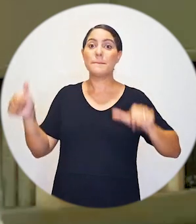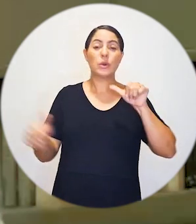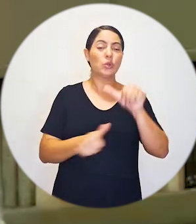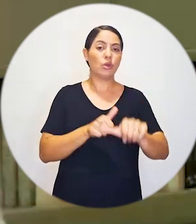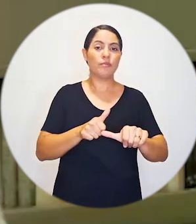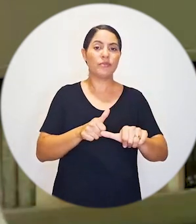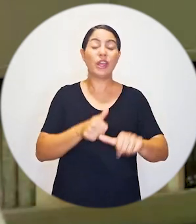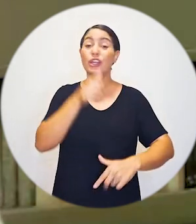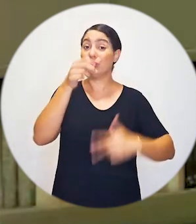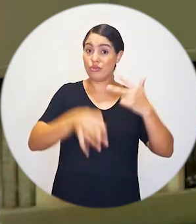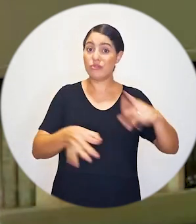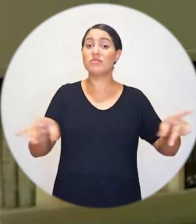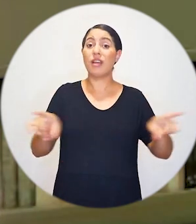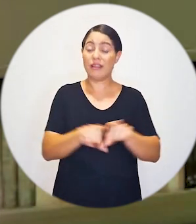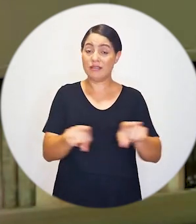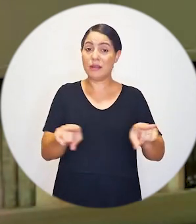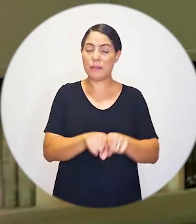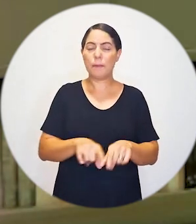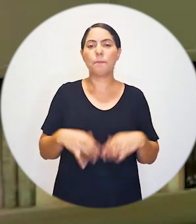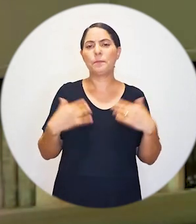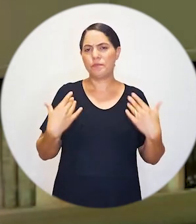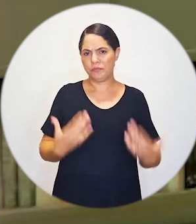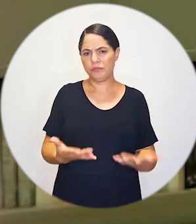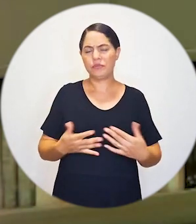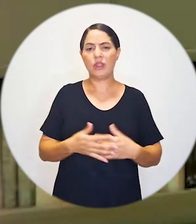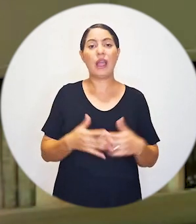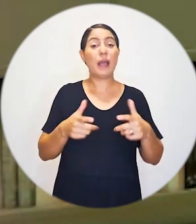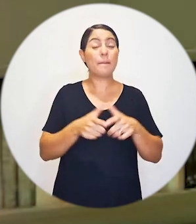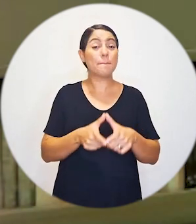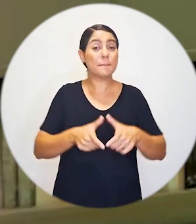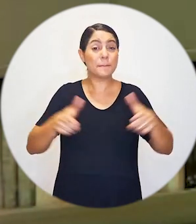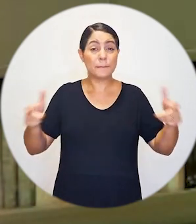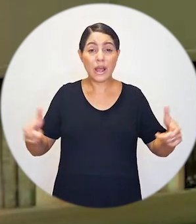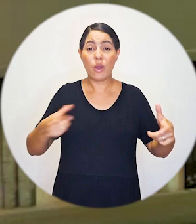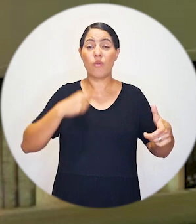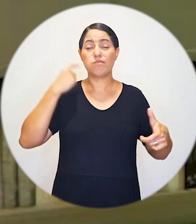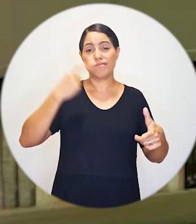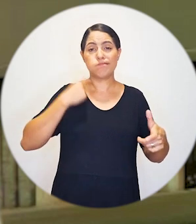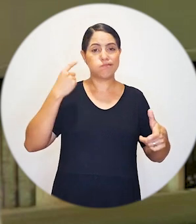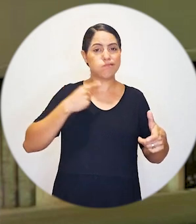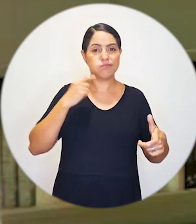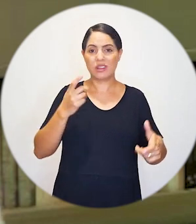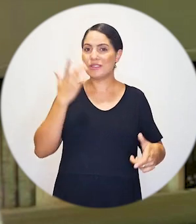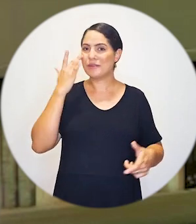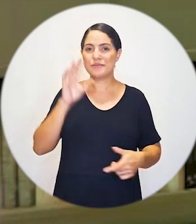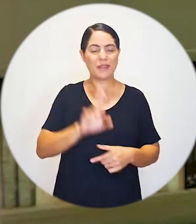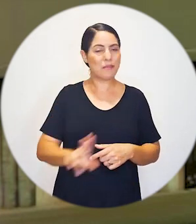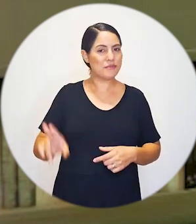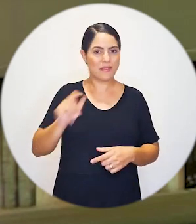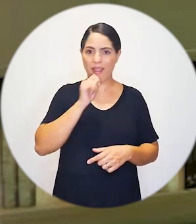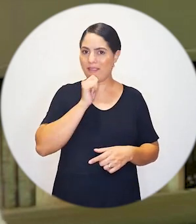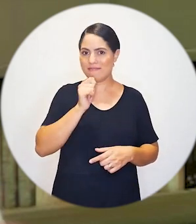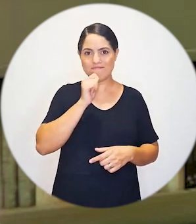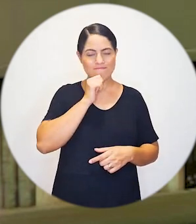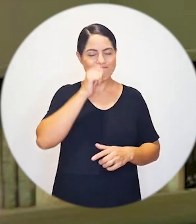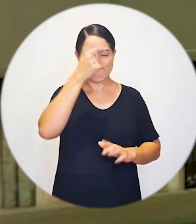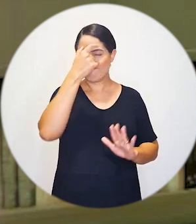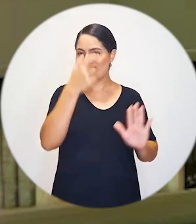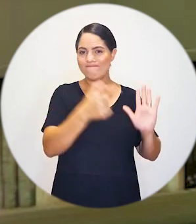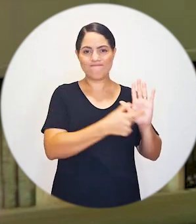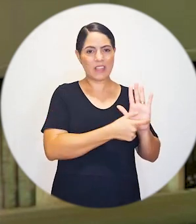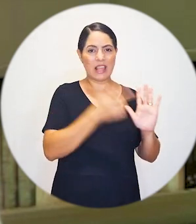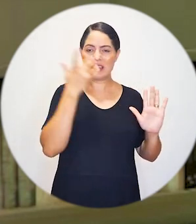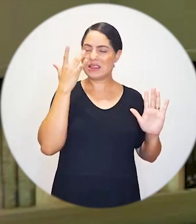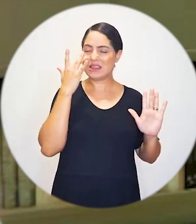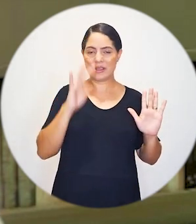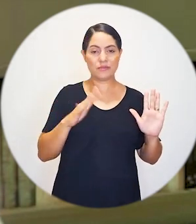judiciário. A maioria dos advogados, onde eu me incluo, não sabe ainda manusear